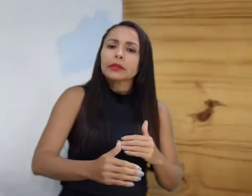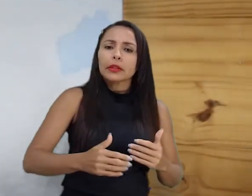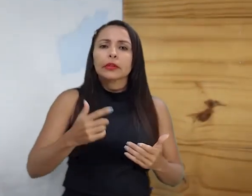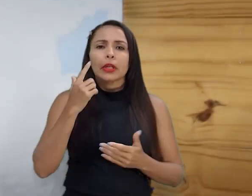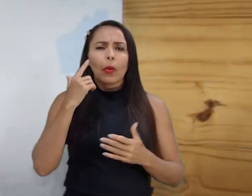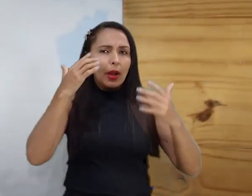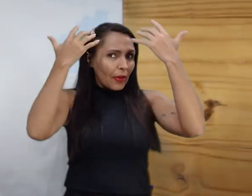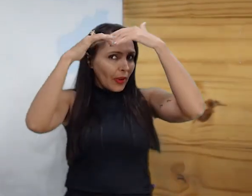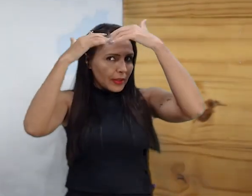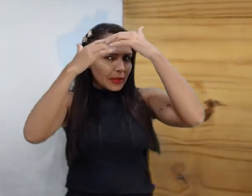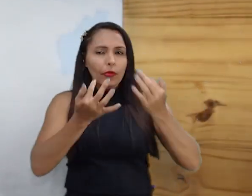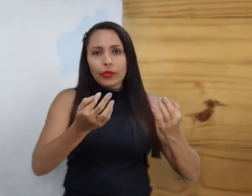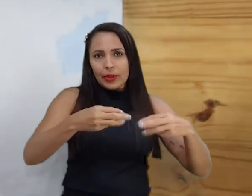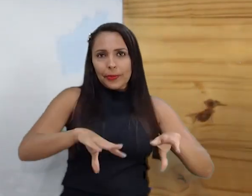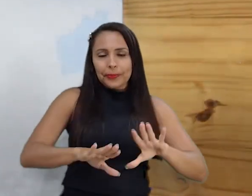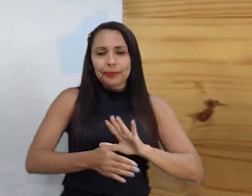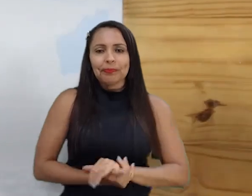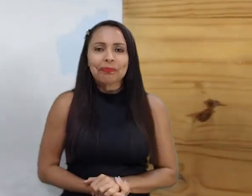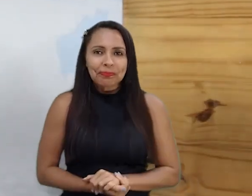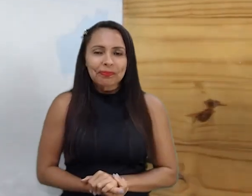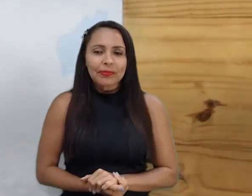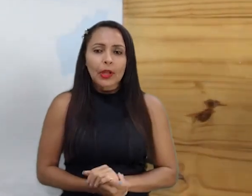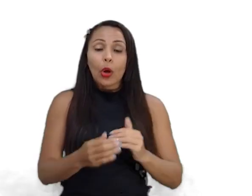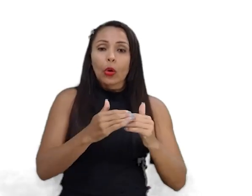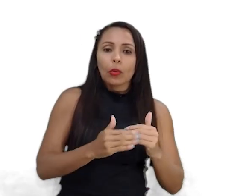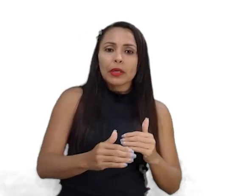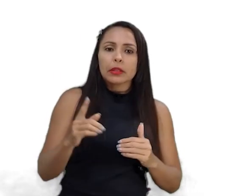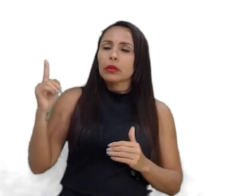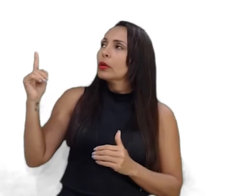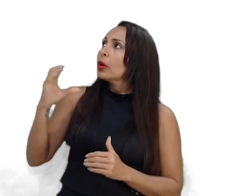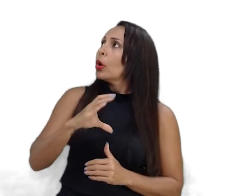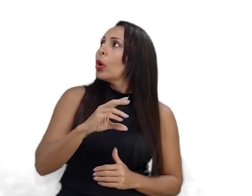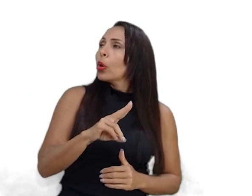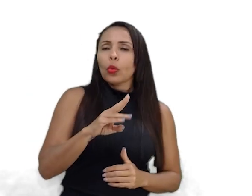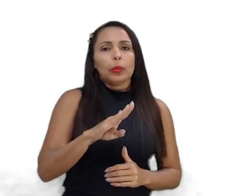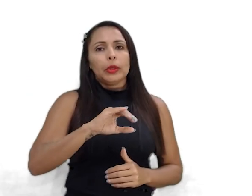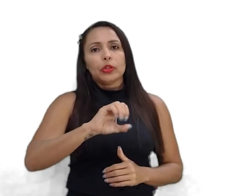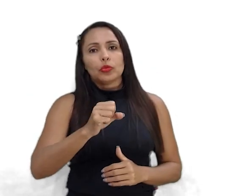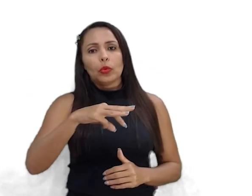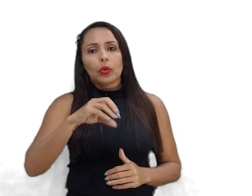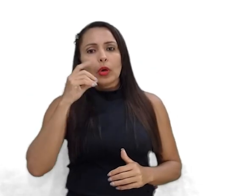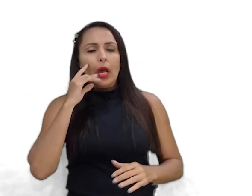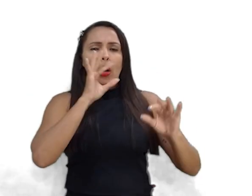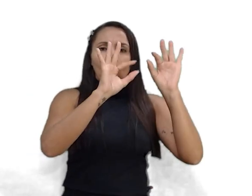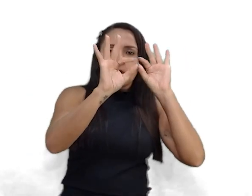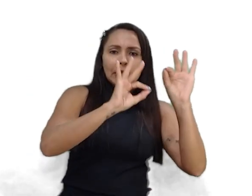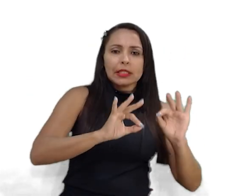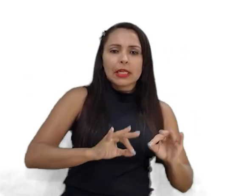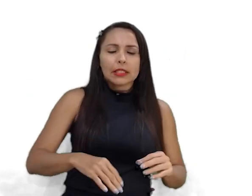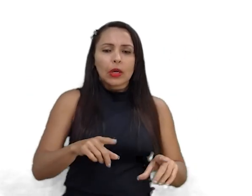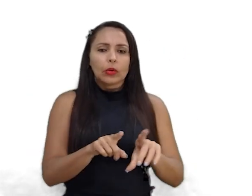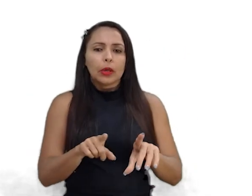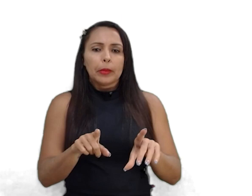uma reflexão final da nossa aula. Começando com essa do cubismo, né? O que é que a gente viu do cubismo? As formas geométricas e